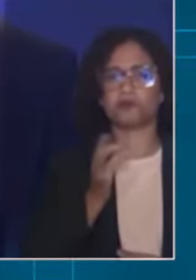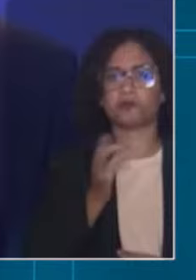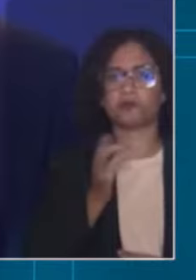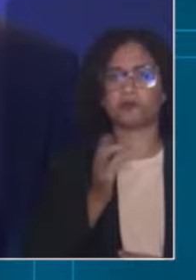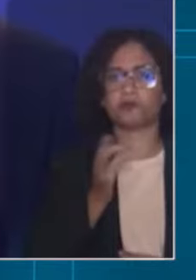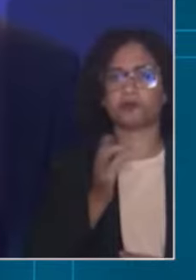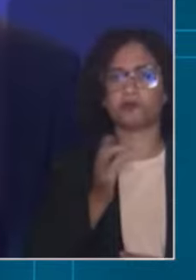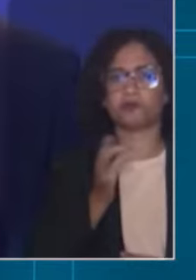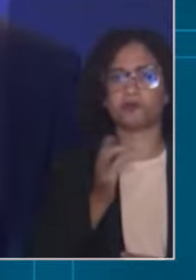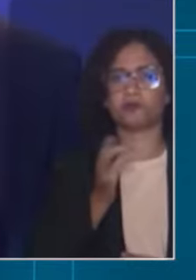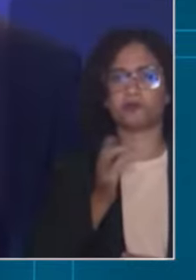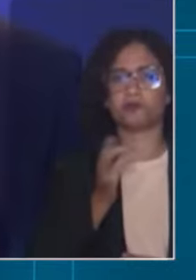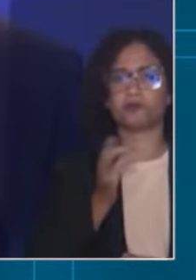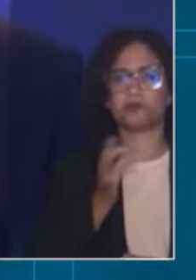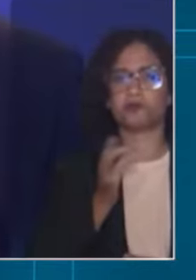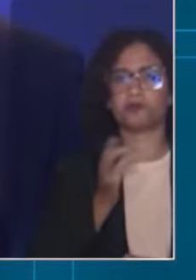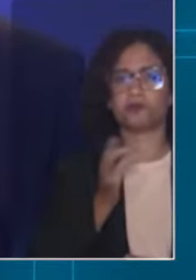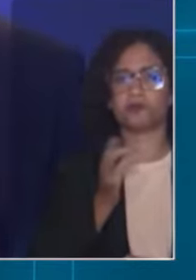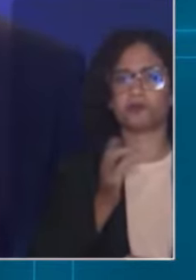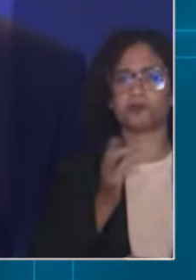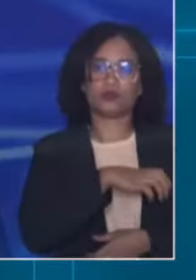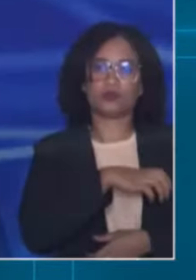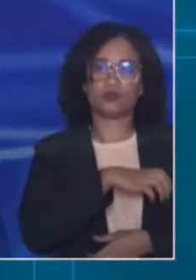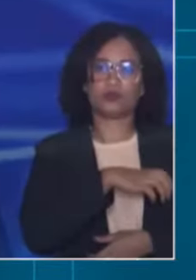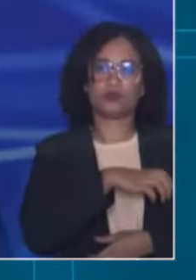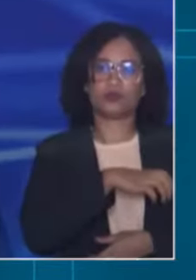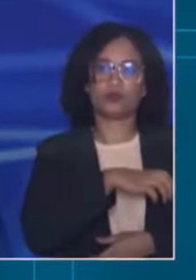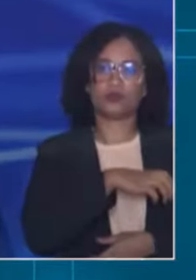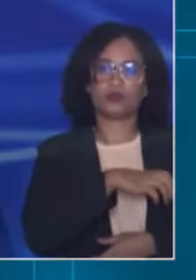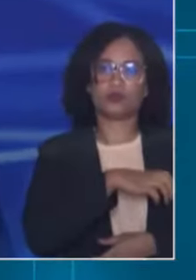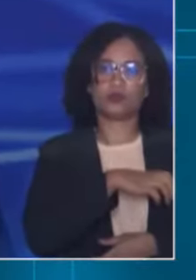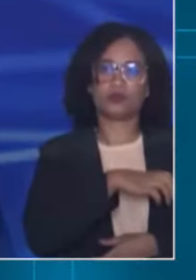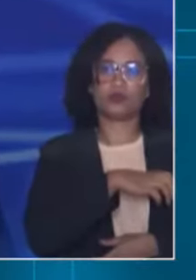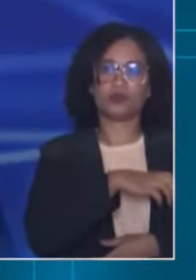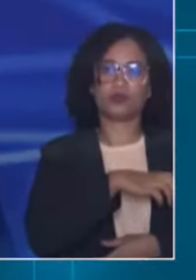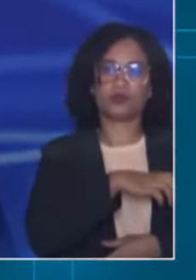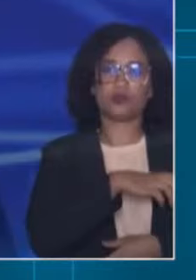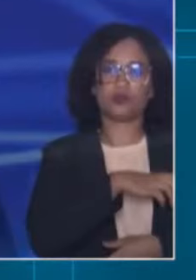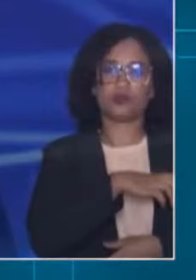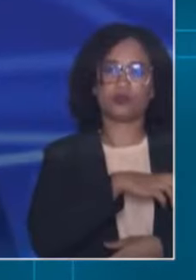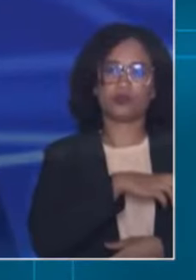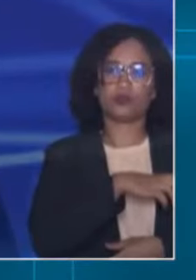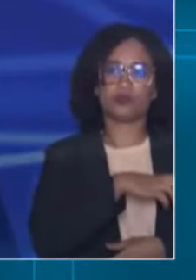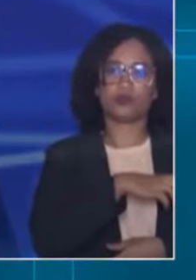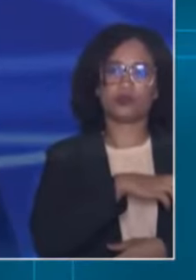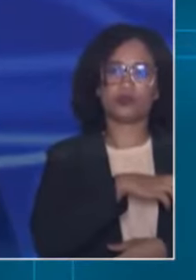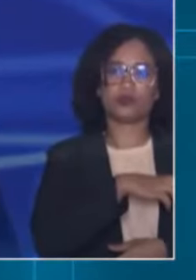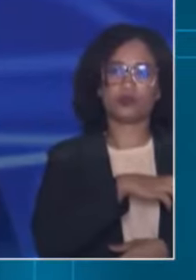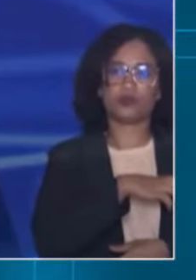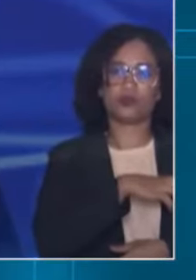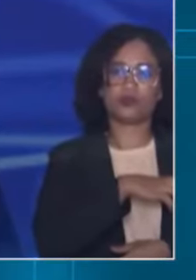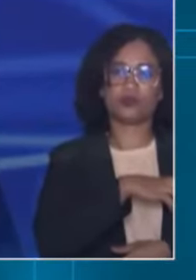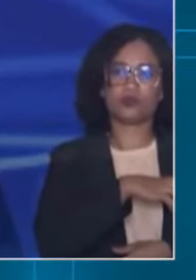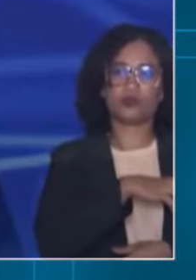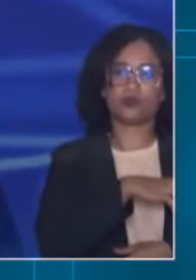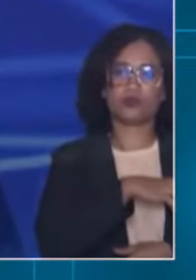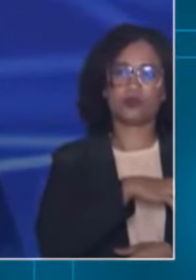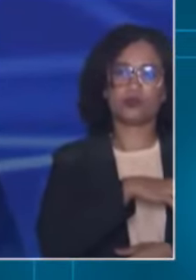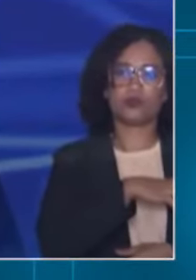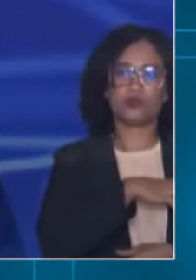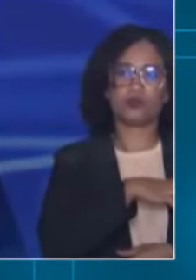Pellegrino também foi para o segundo turno e esteve a ponto de ganhar a eleição para o próprio ACM Neto. Porém, nesses últimos tempos, o que ocorre é isso: é